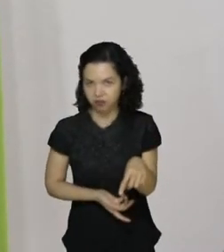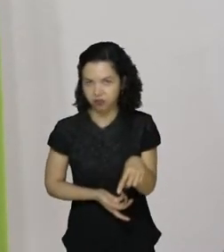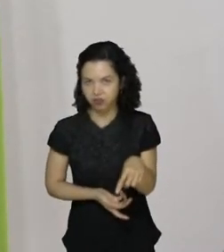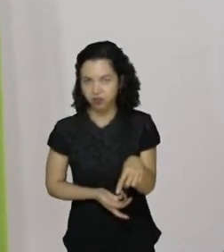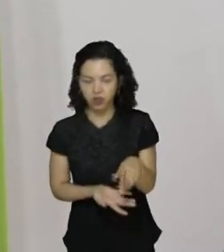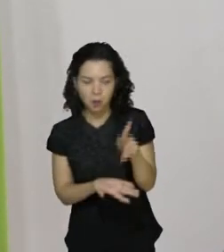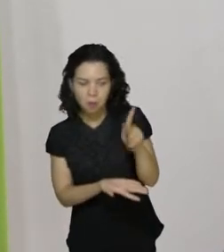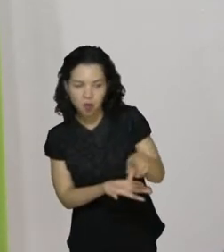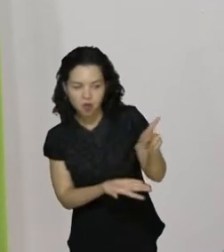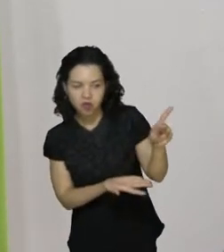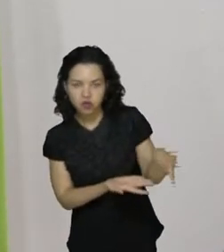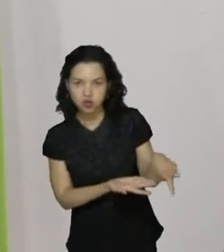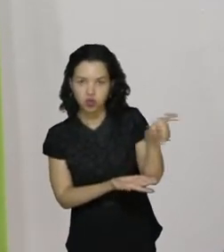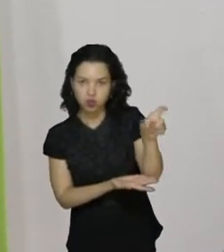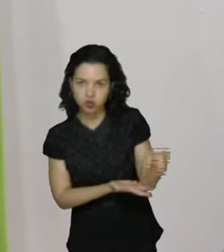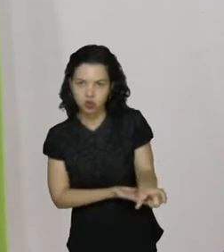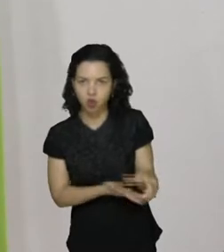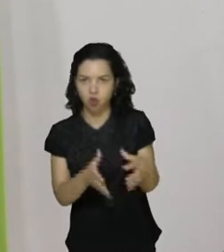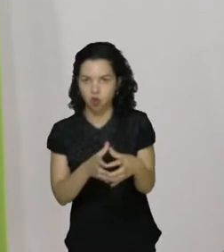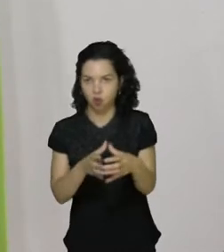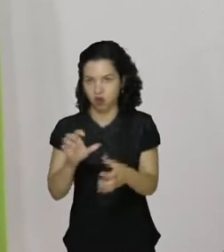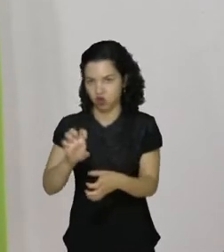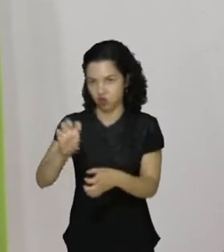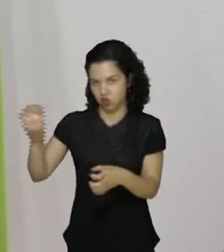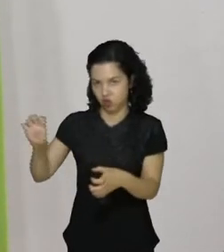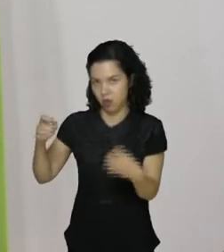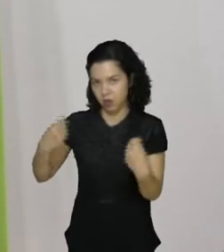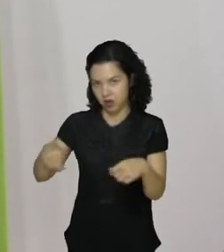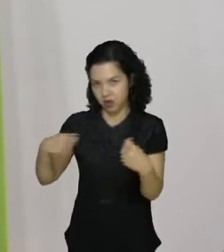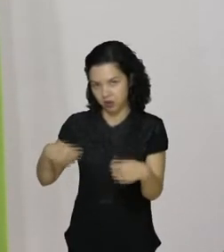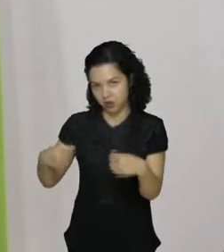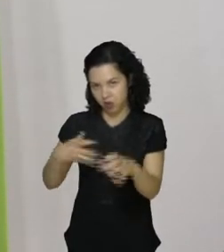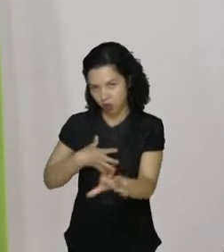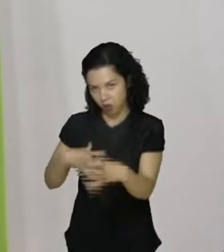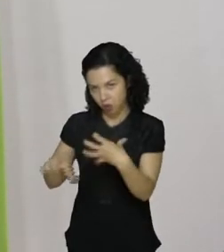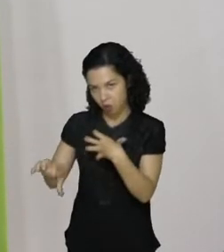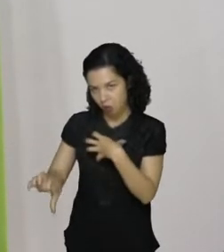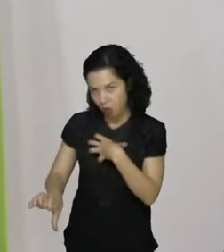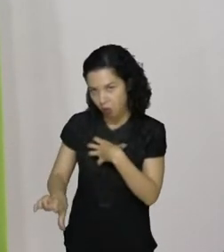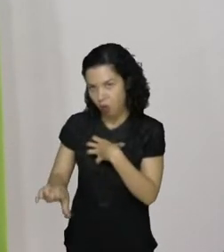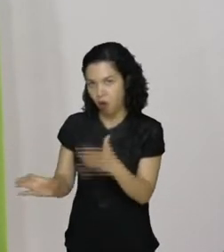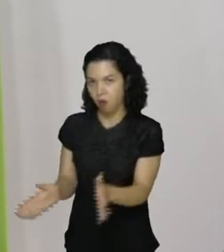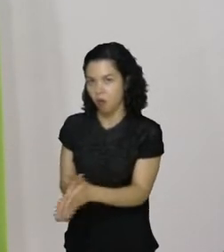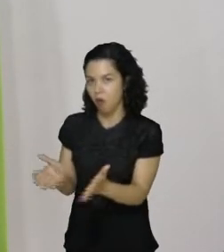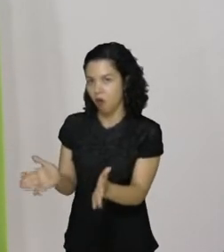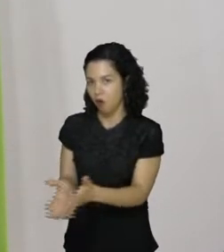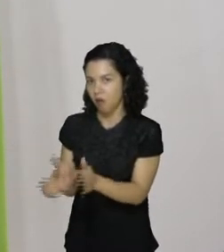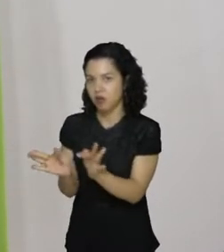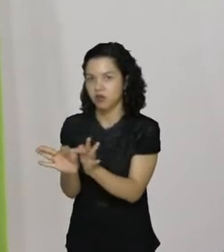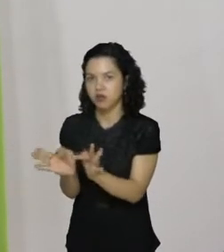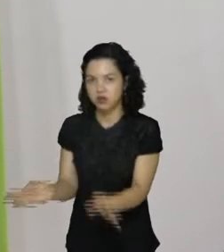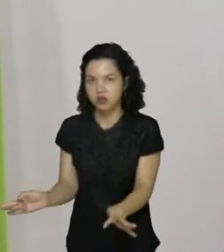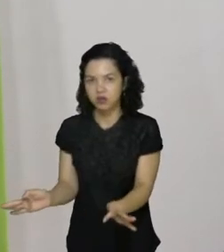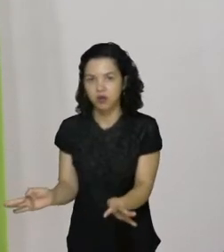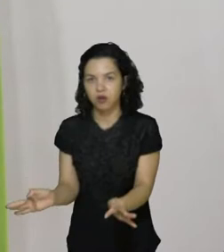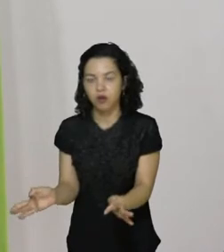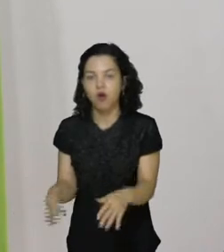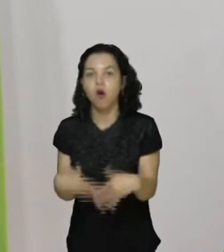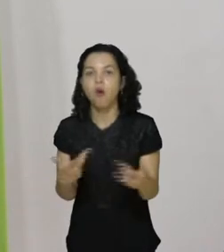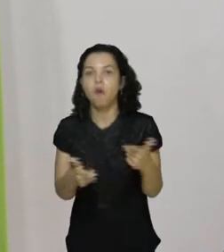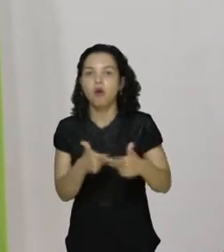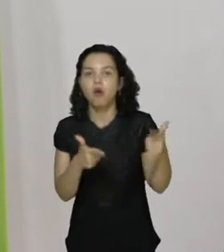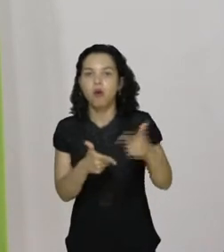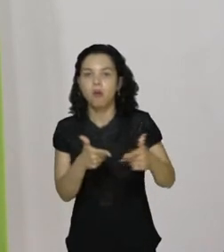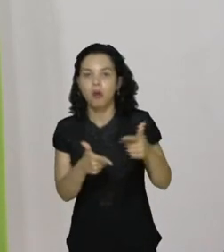de antropologia de esquerda não deveria ter um olhar sensível para o pobre, para o simples? Qual que é o problema dos antropólogos de esquerda com